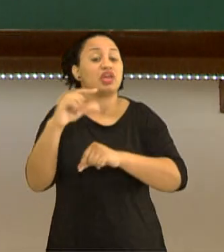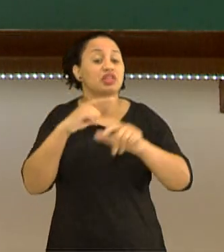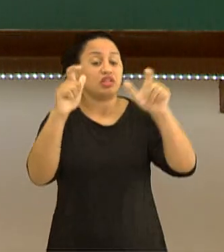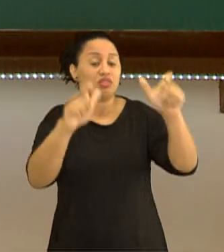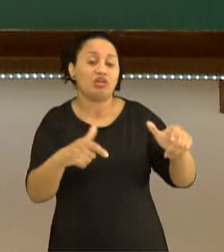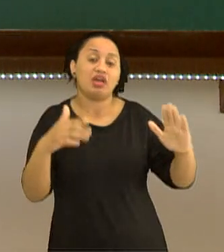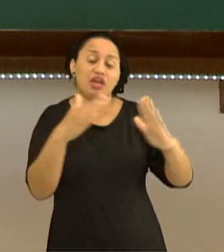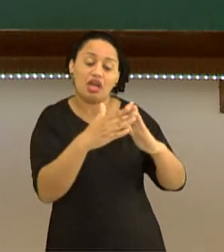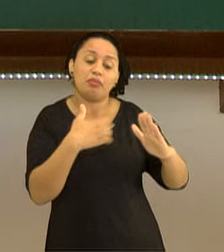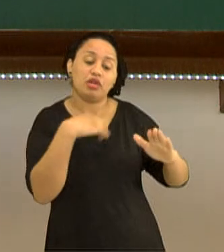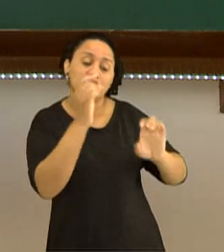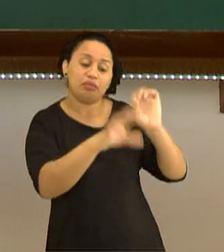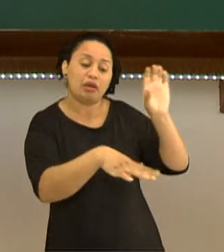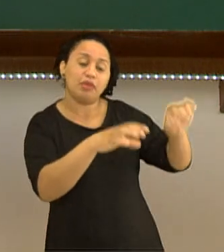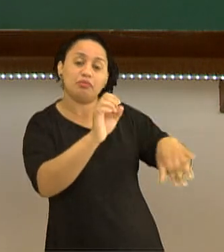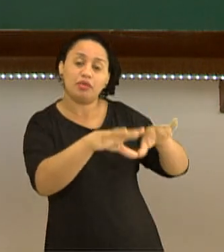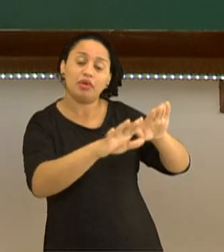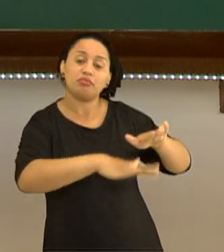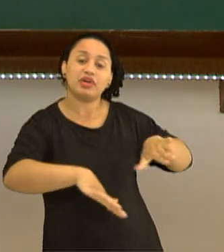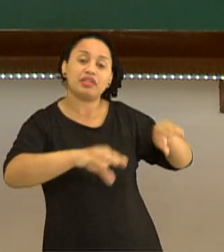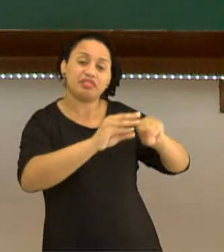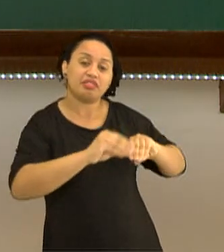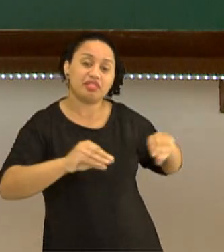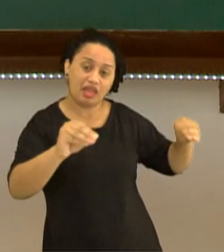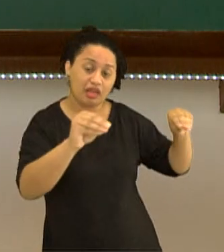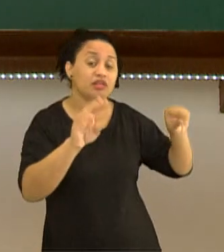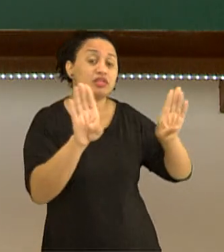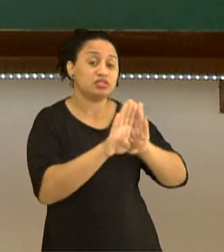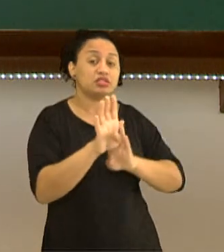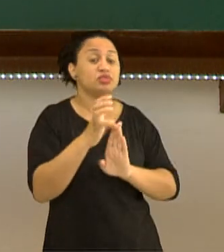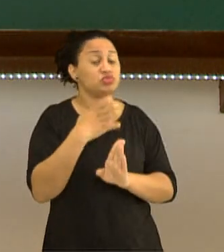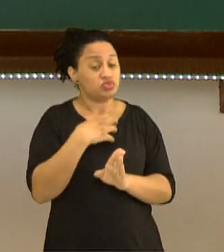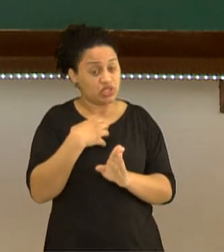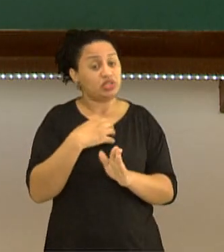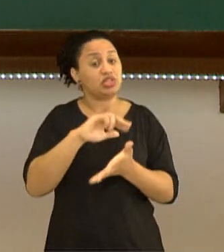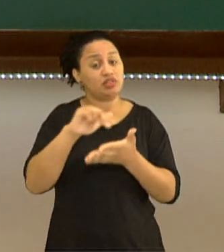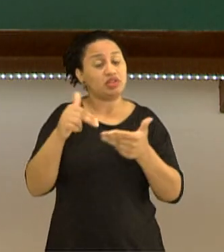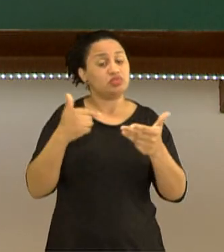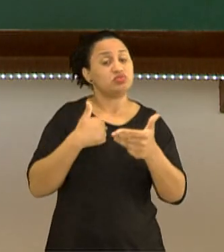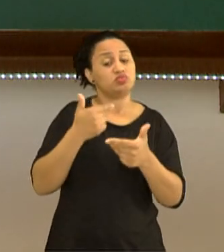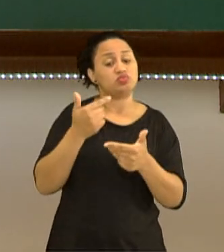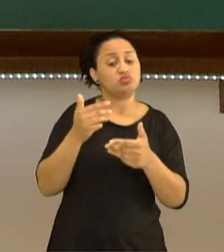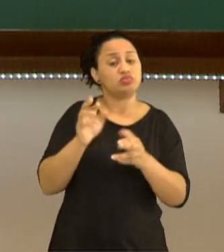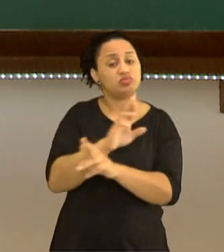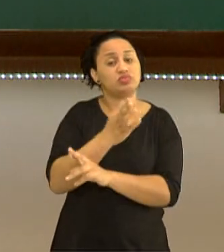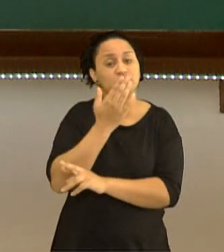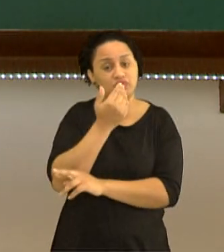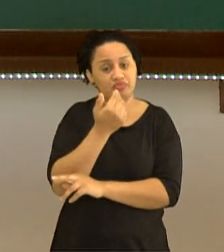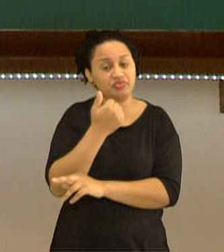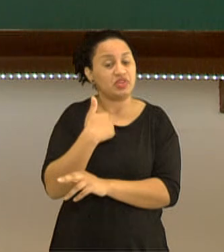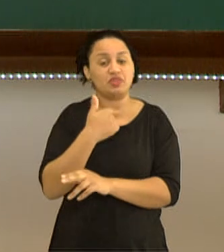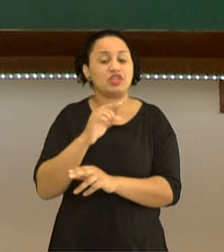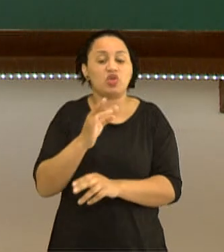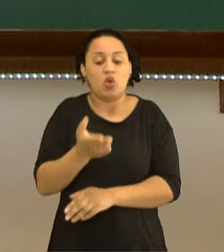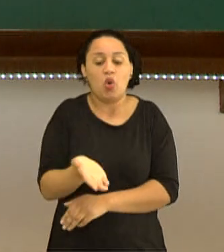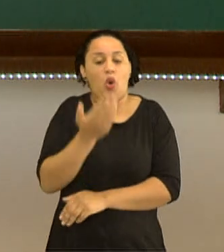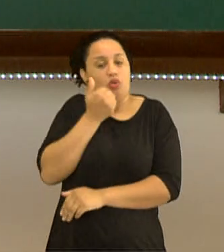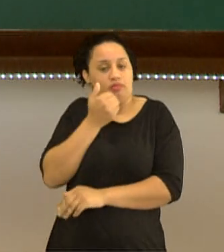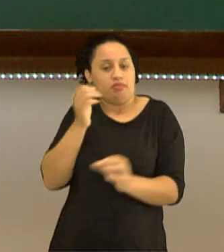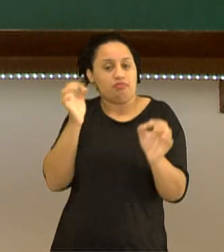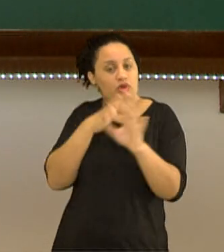jogar no quintal, também é uma forma. Tem muitas questões relacionadas à alimentação. Não apenas o ato de comer, mas